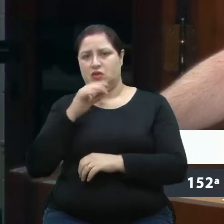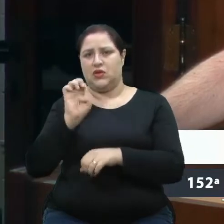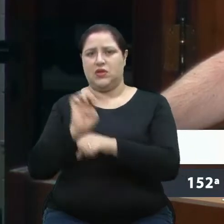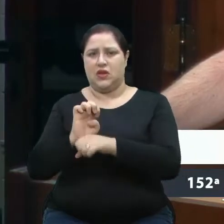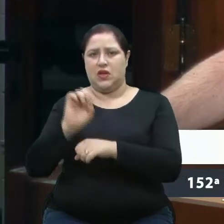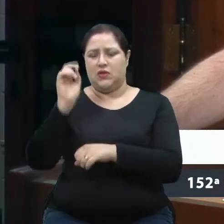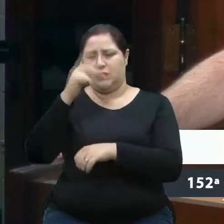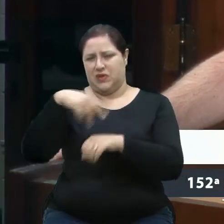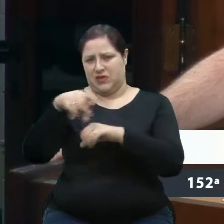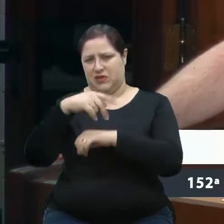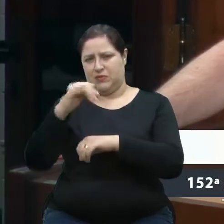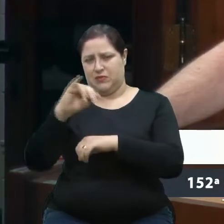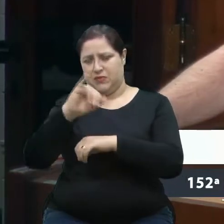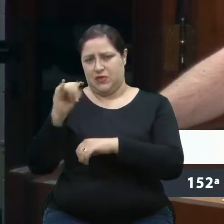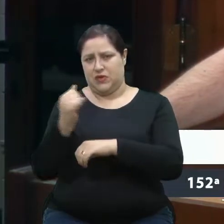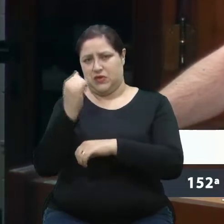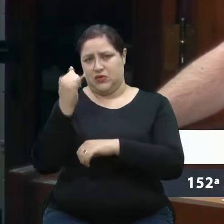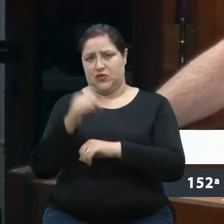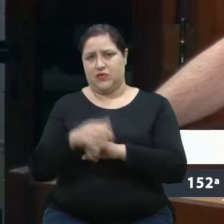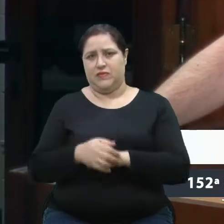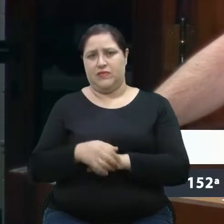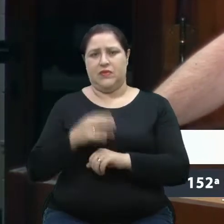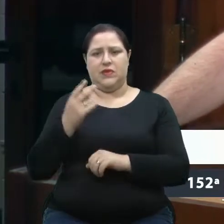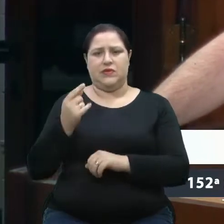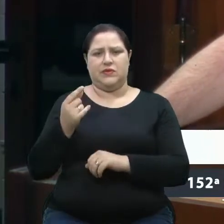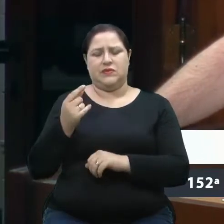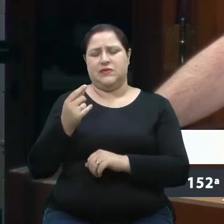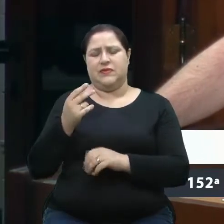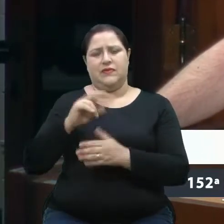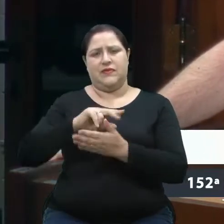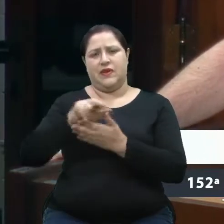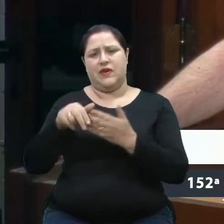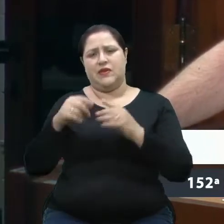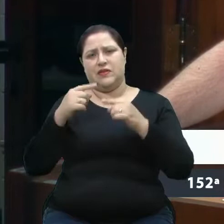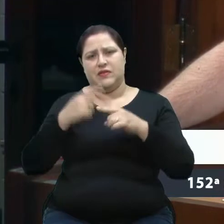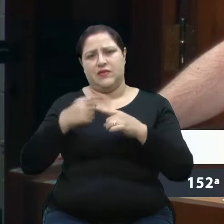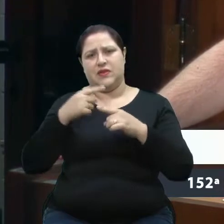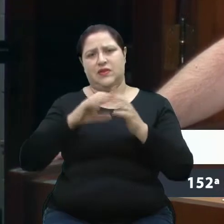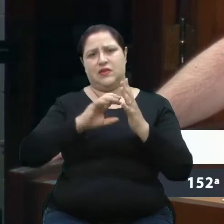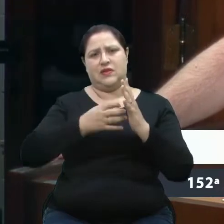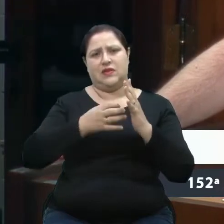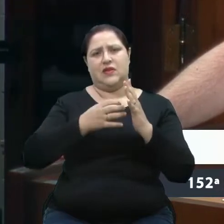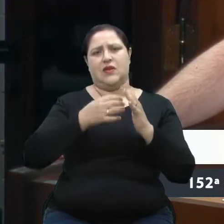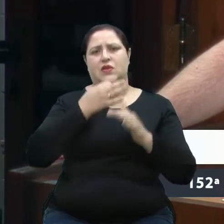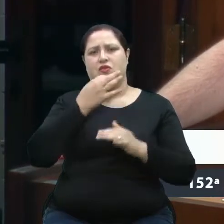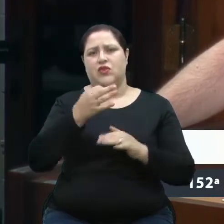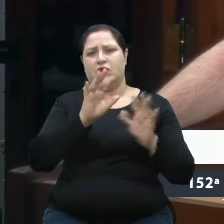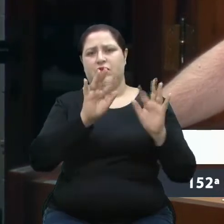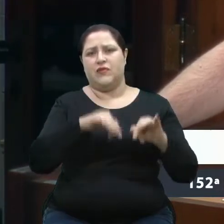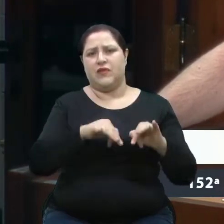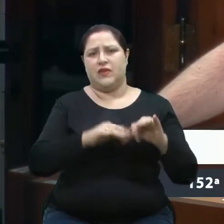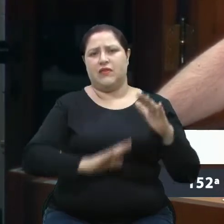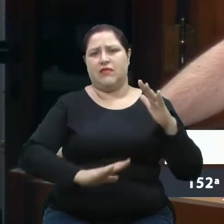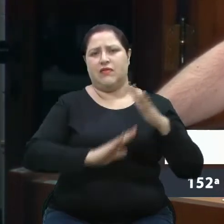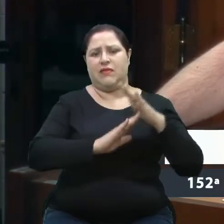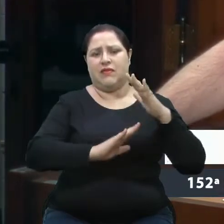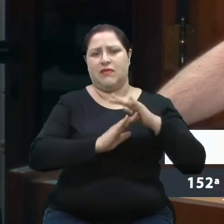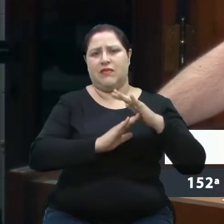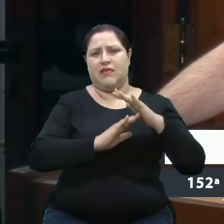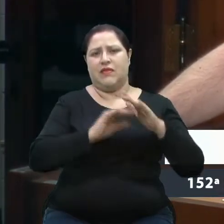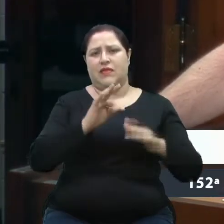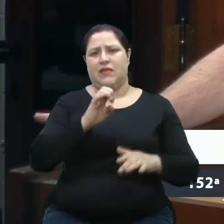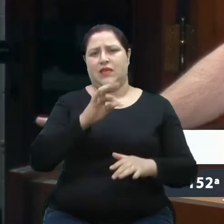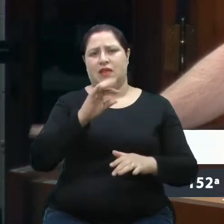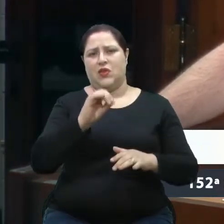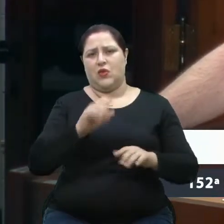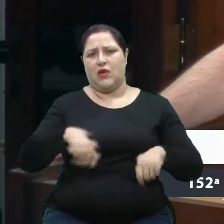todo o país. Reiteradas vezes, a bancada do PT sugere o fim do teto de gastos, como solução para todos os